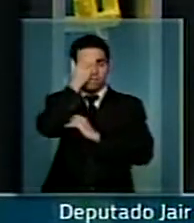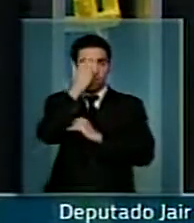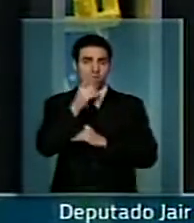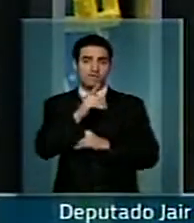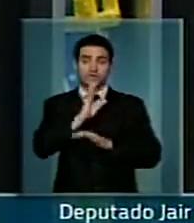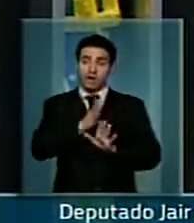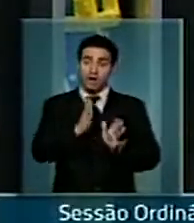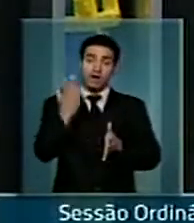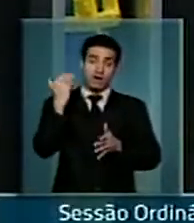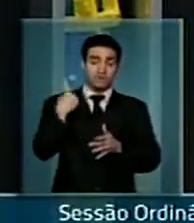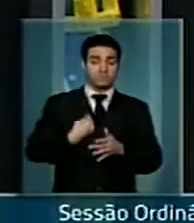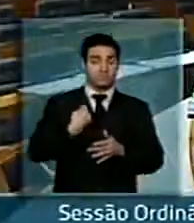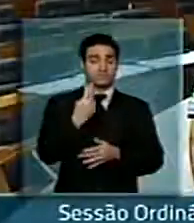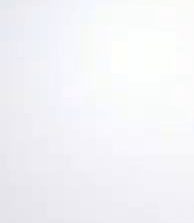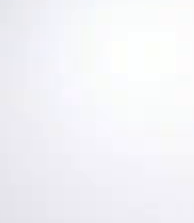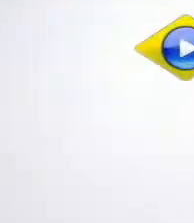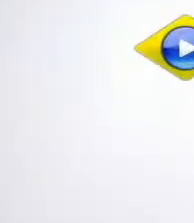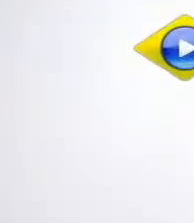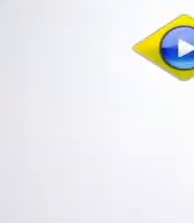passado. Muito obrigado, senhor.